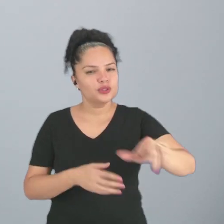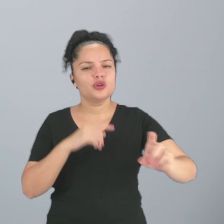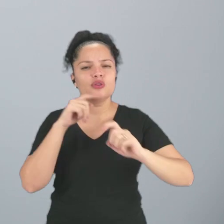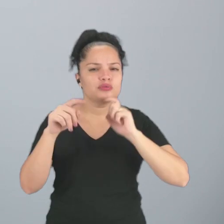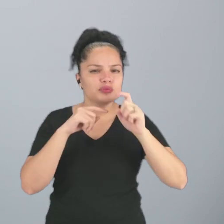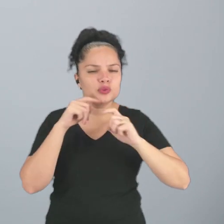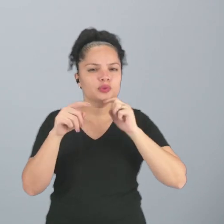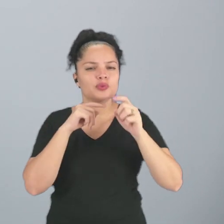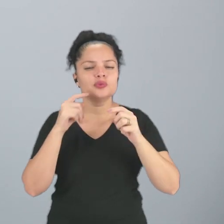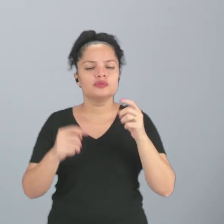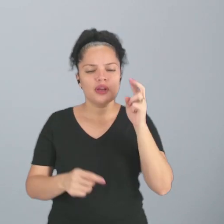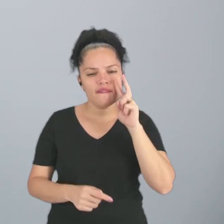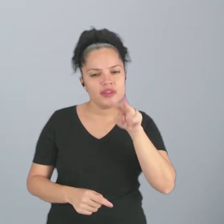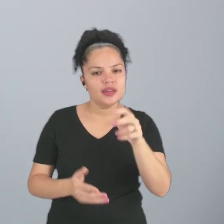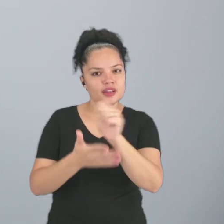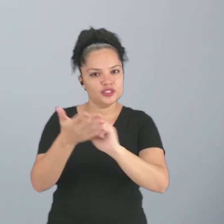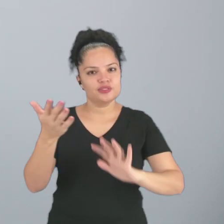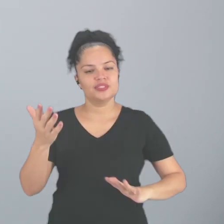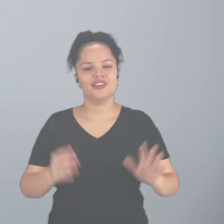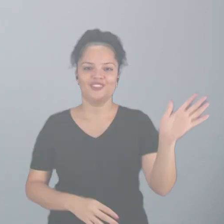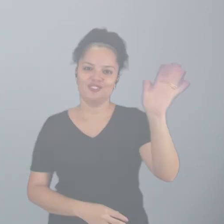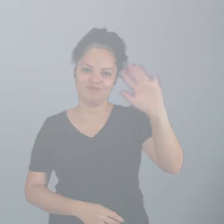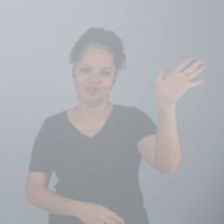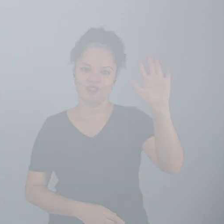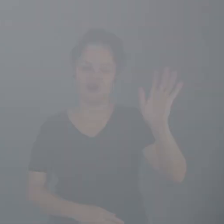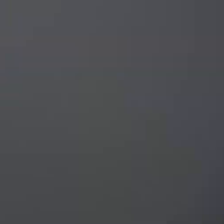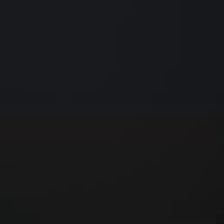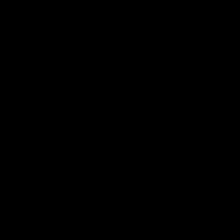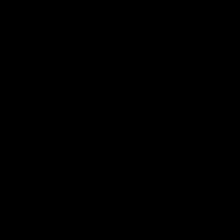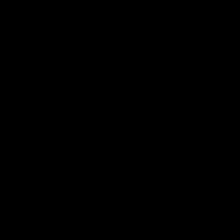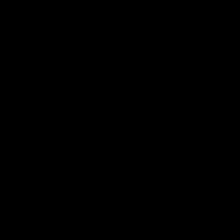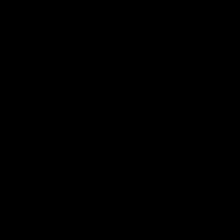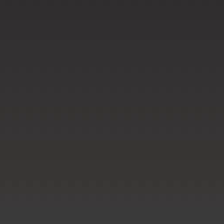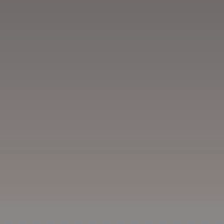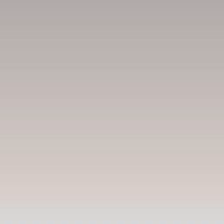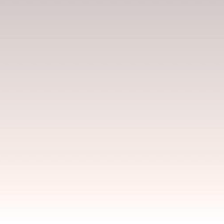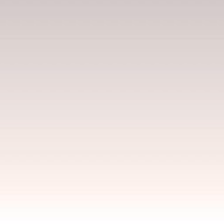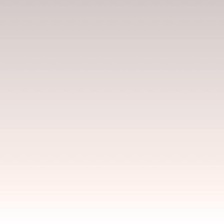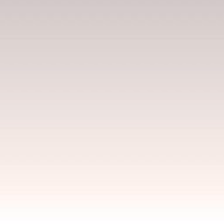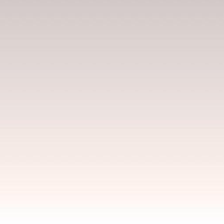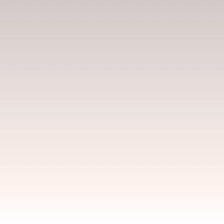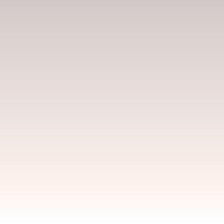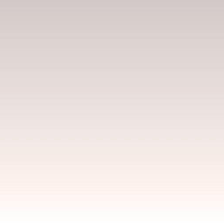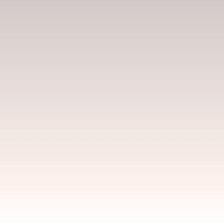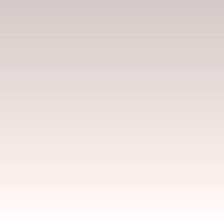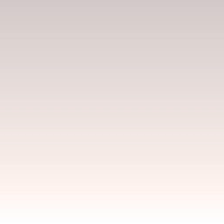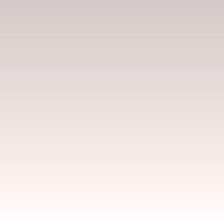dúvidas fazendo os exercícios. Até a próxima!